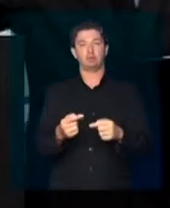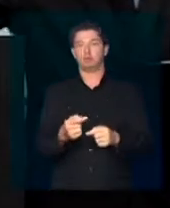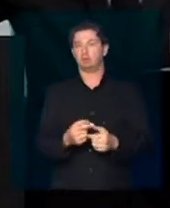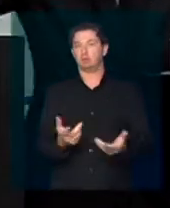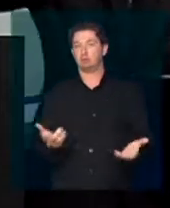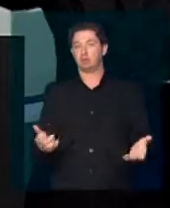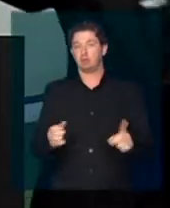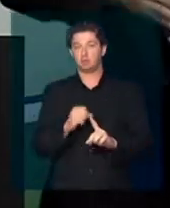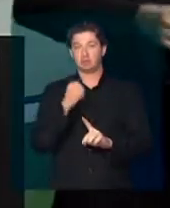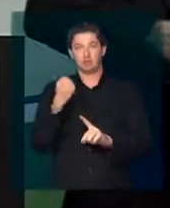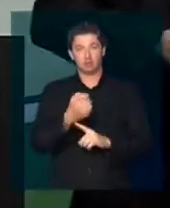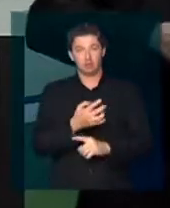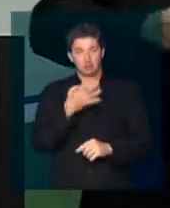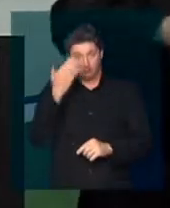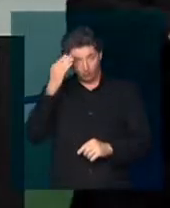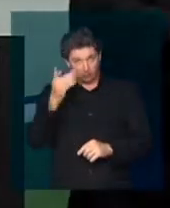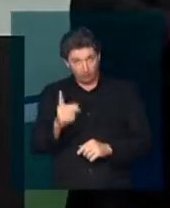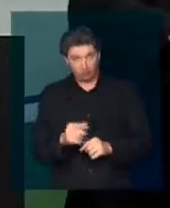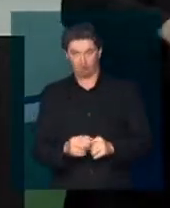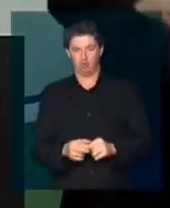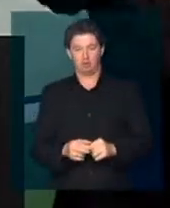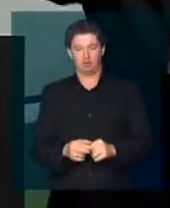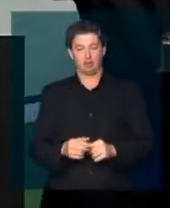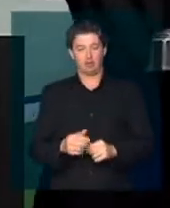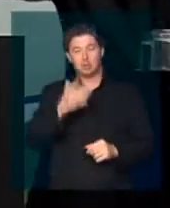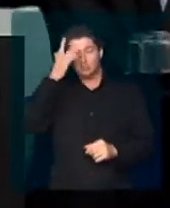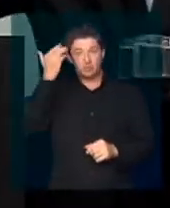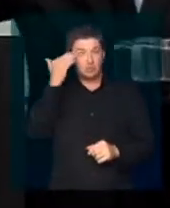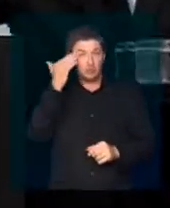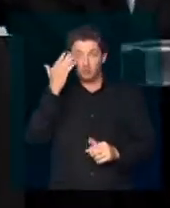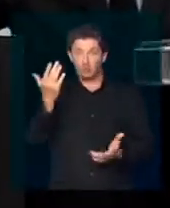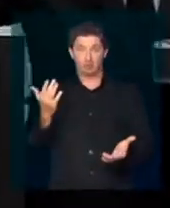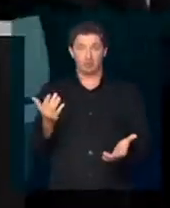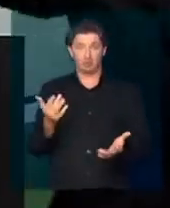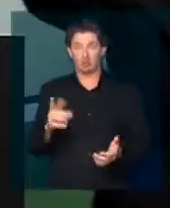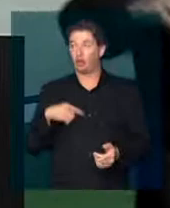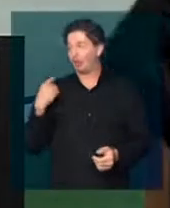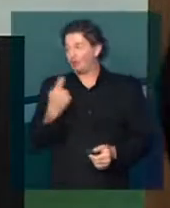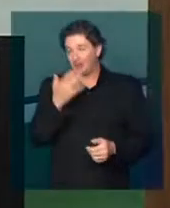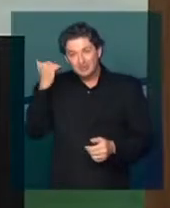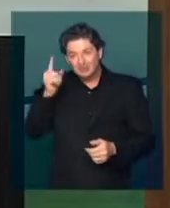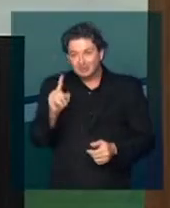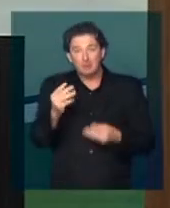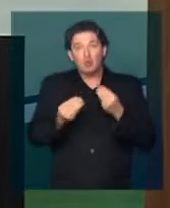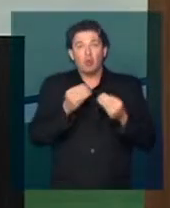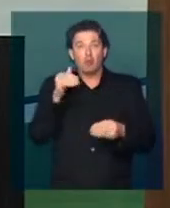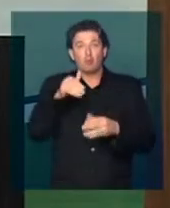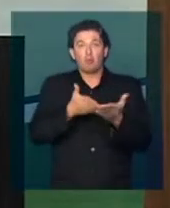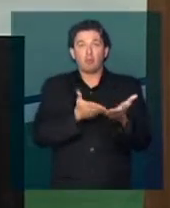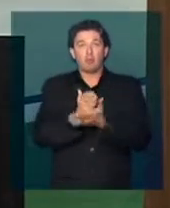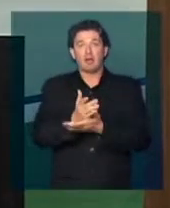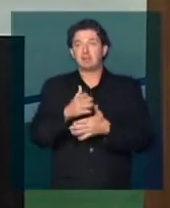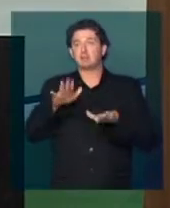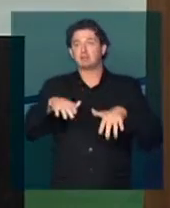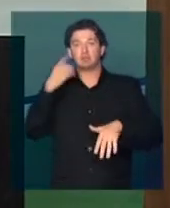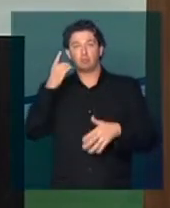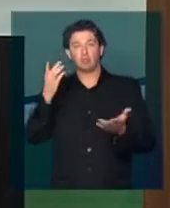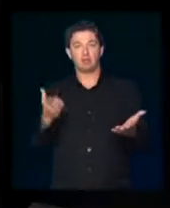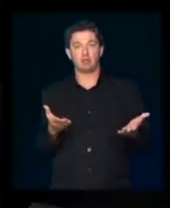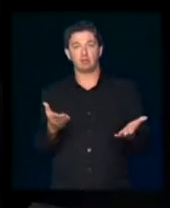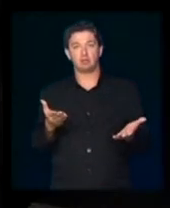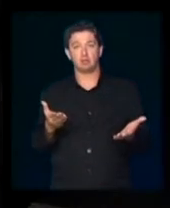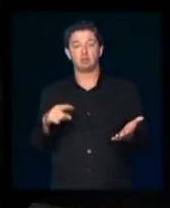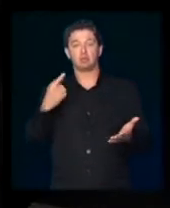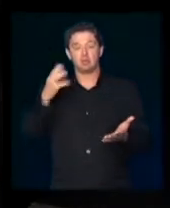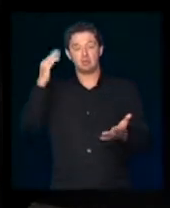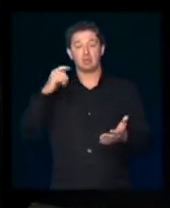conhecimento da sociedade. A sociedade não consegue entender, nem nós sabemos como são eleitos os deputados, muitas das vezes. A